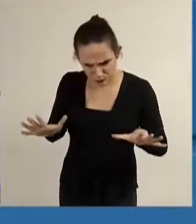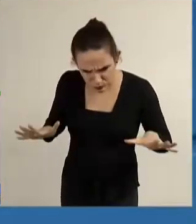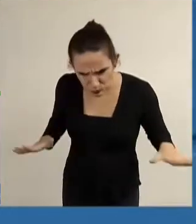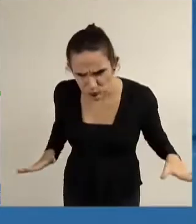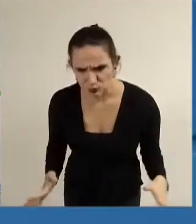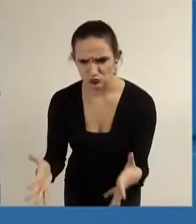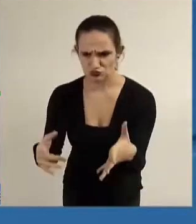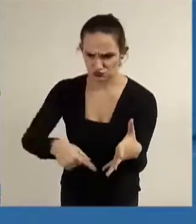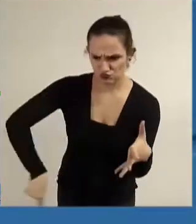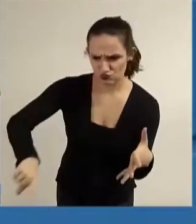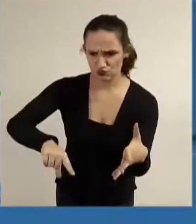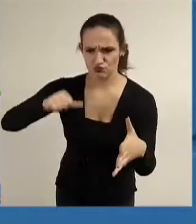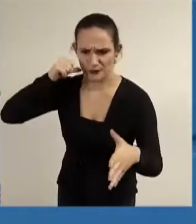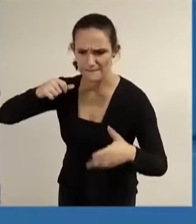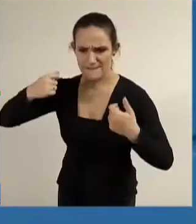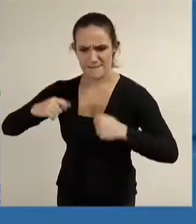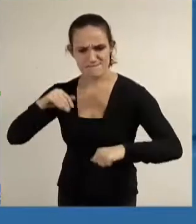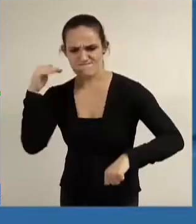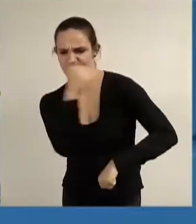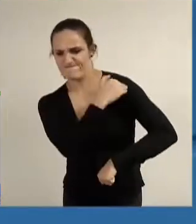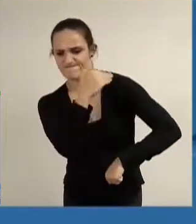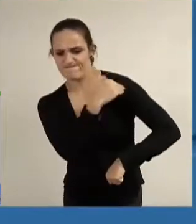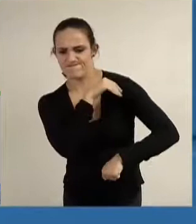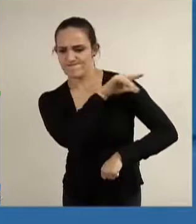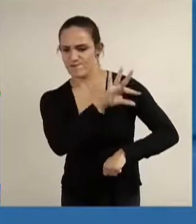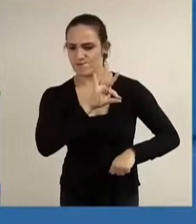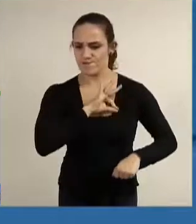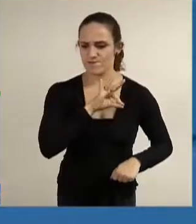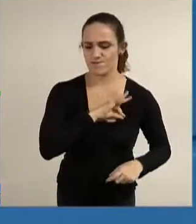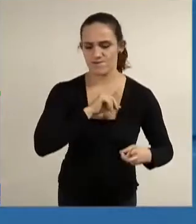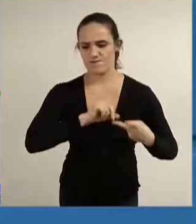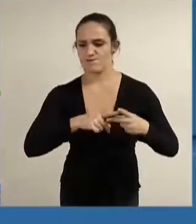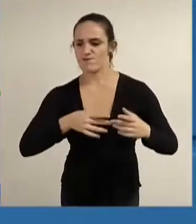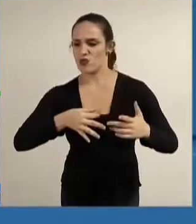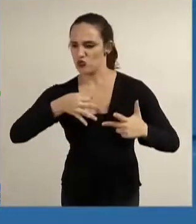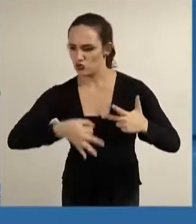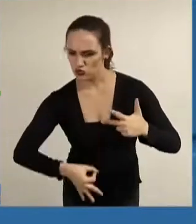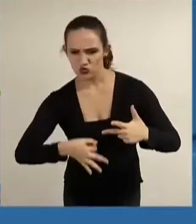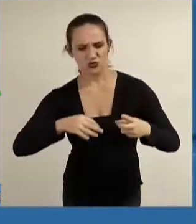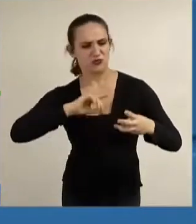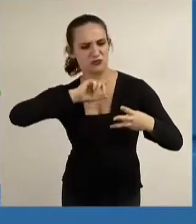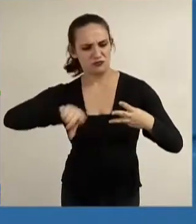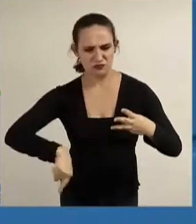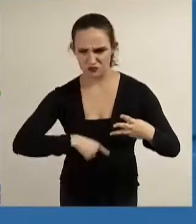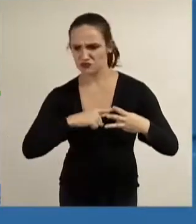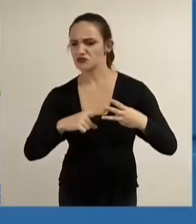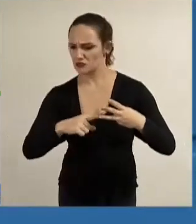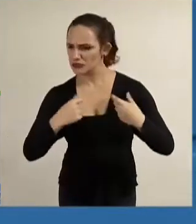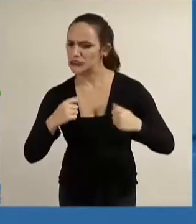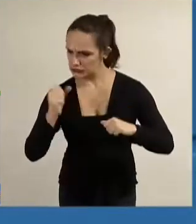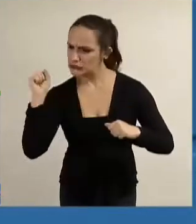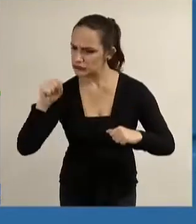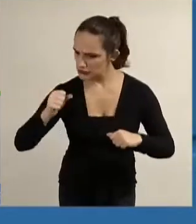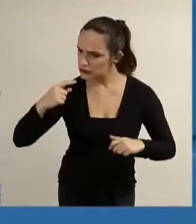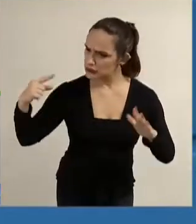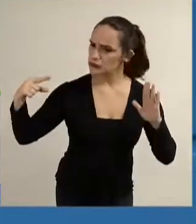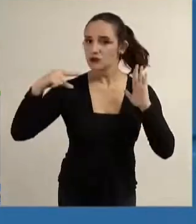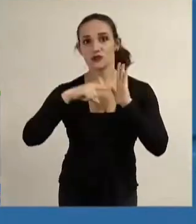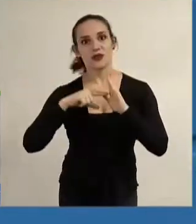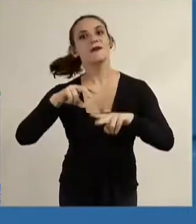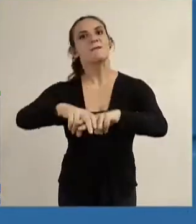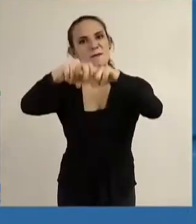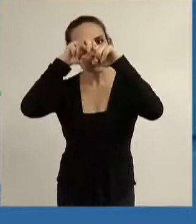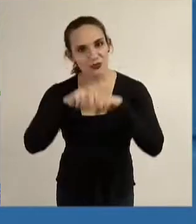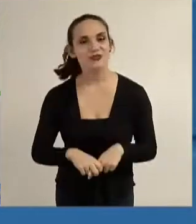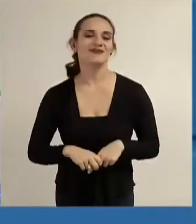procurar a polícia, a procurar o poder judiciário, a tomar medida contra os seus agressores. E é exatamente